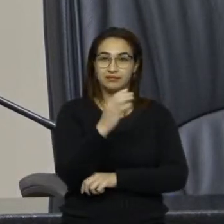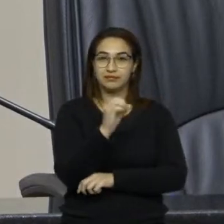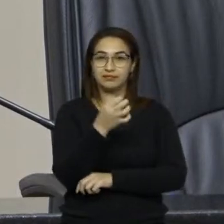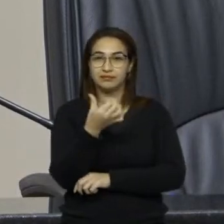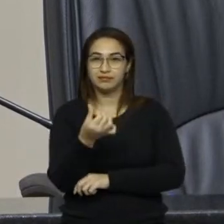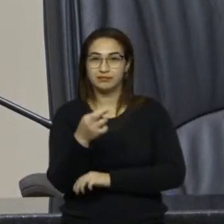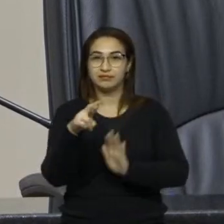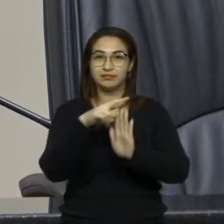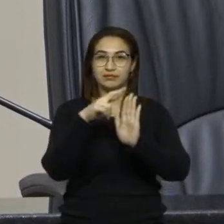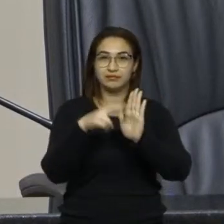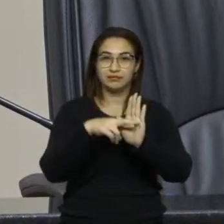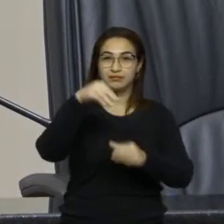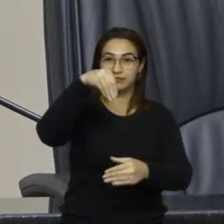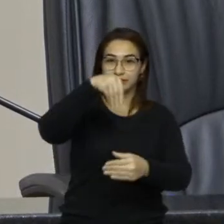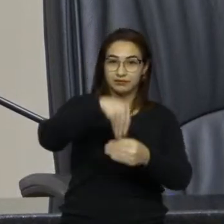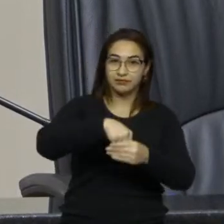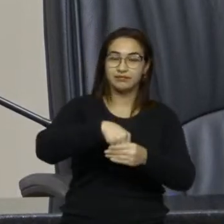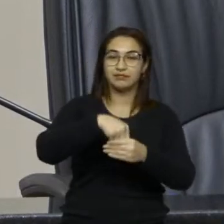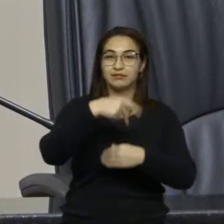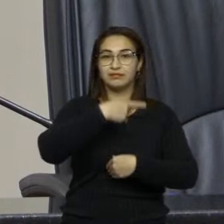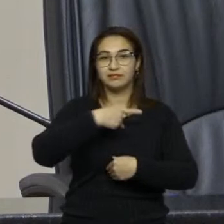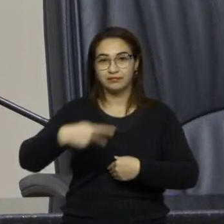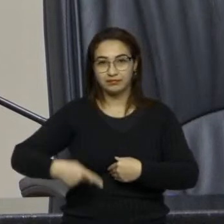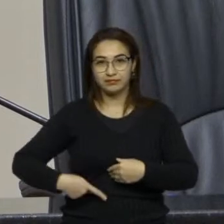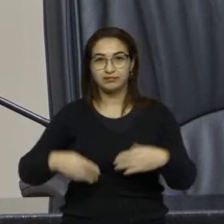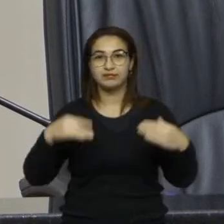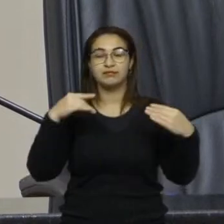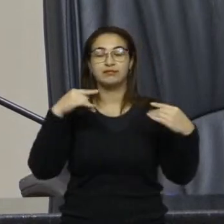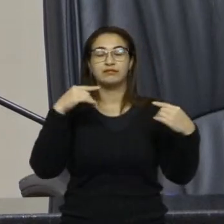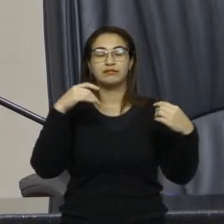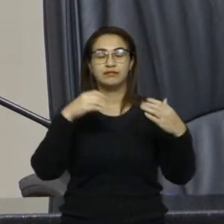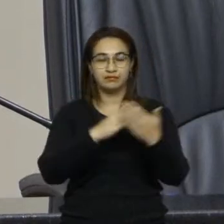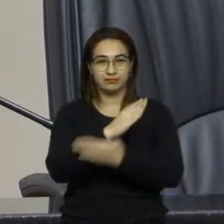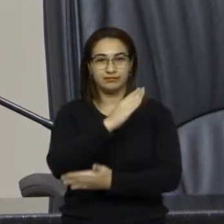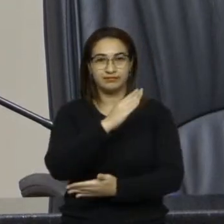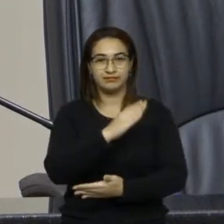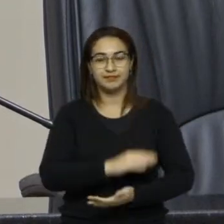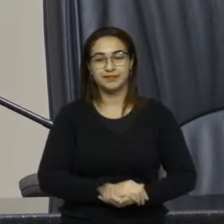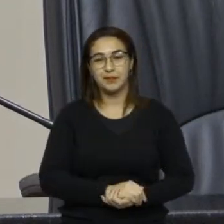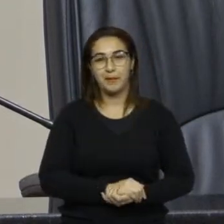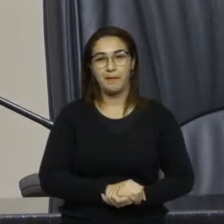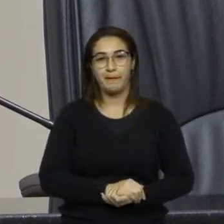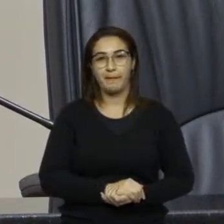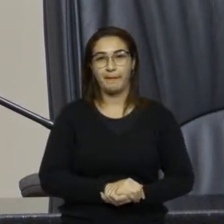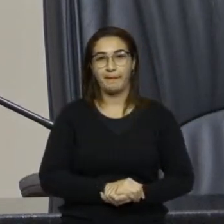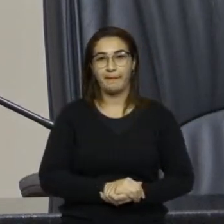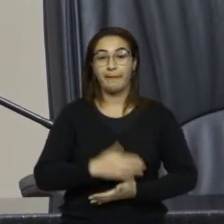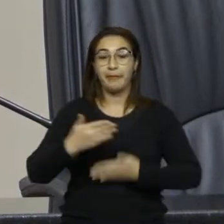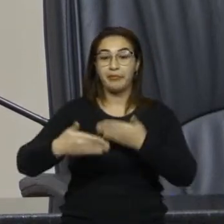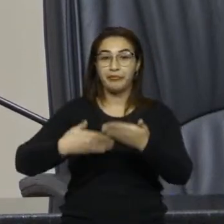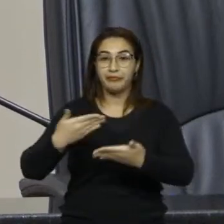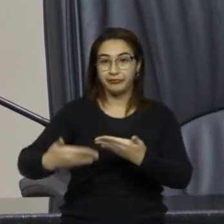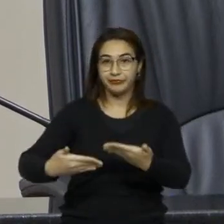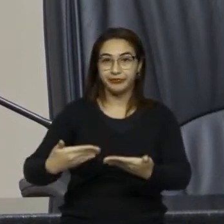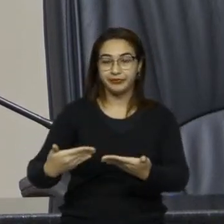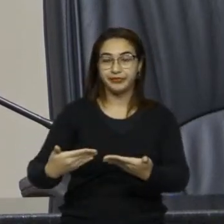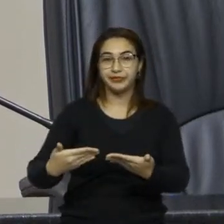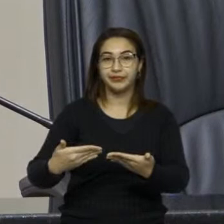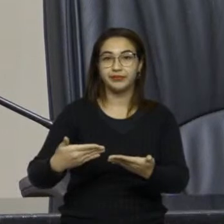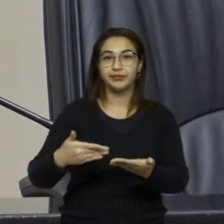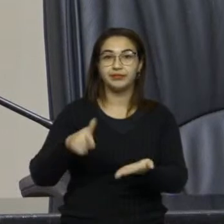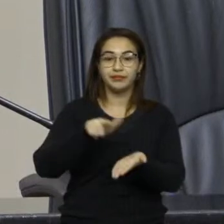Regimento Interno, o senhor presidente deu a por aprovada. Expediente. O senhor